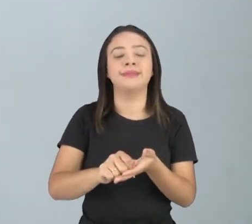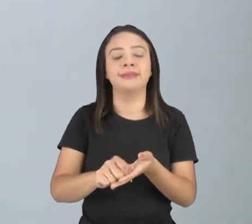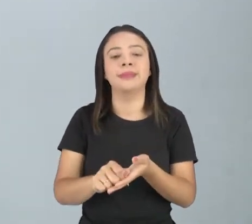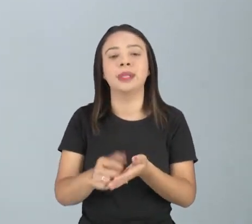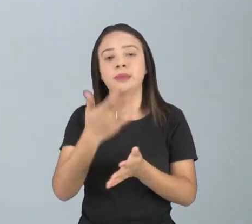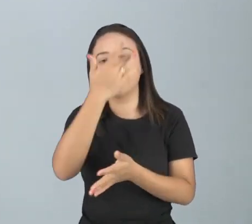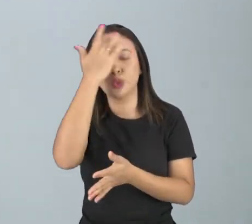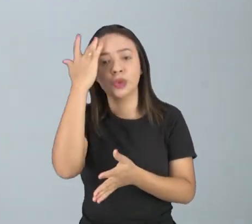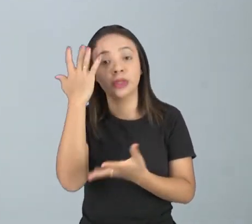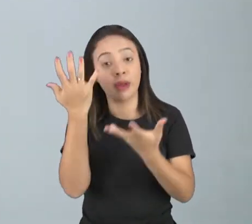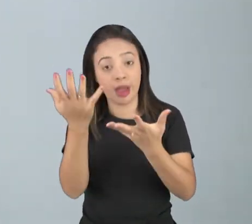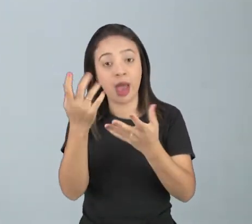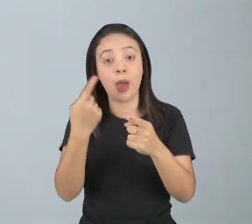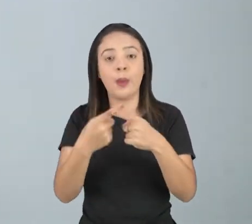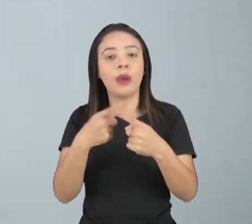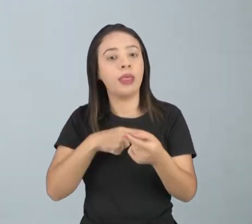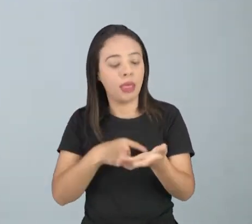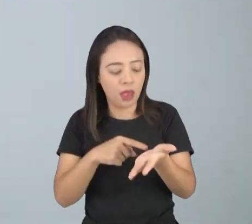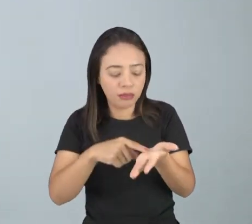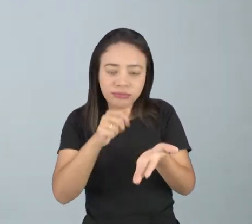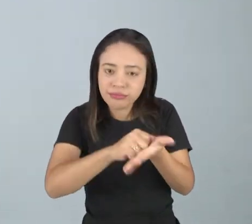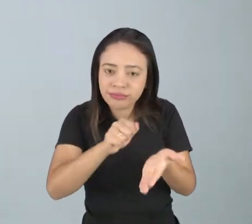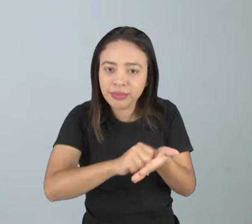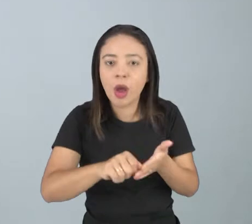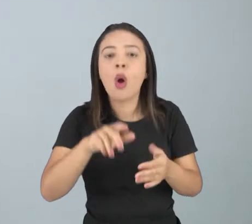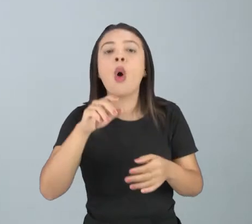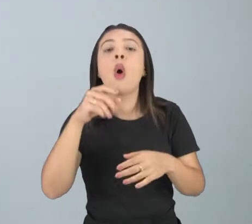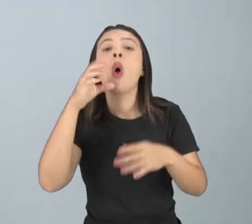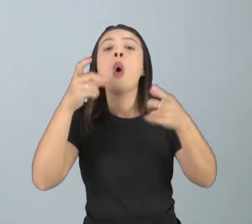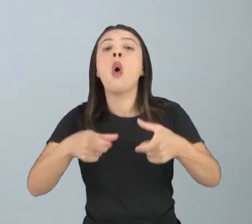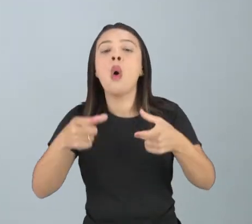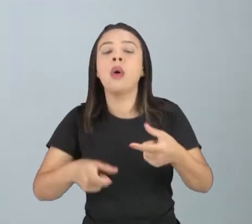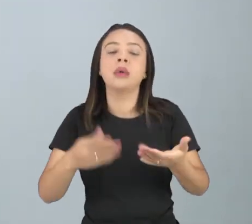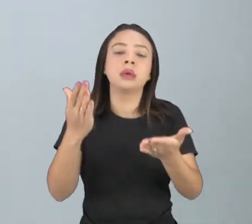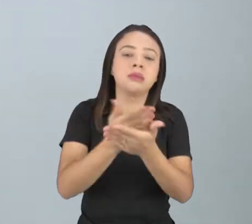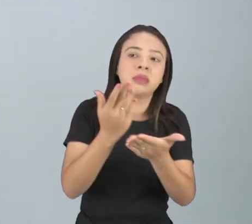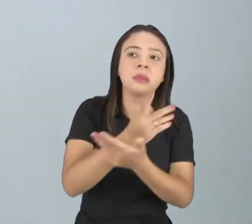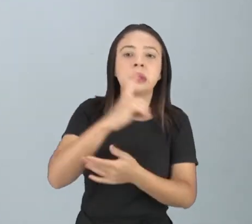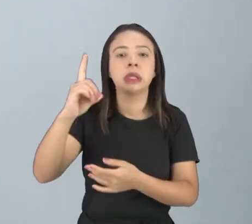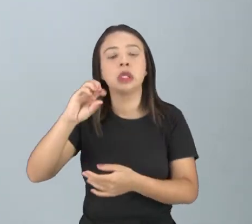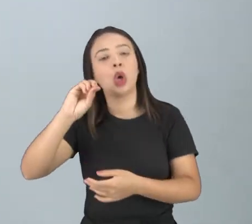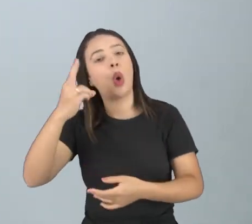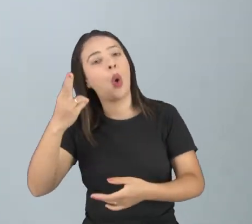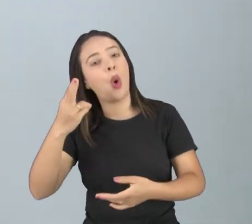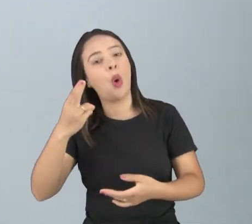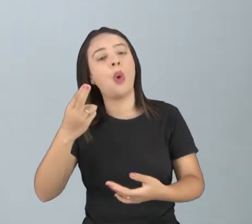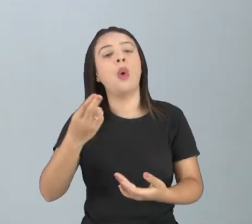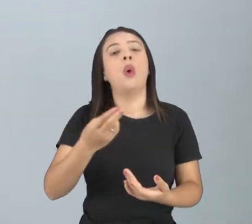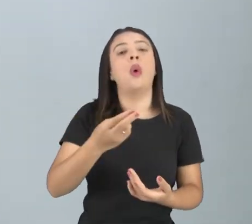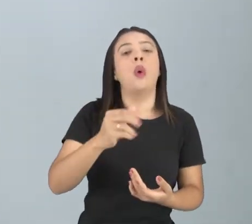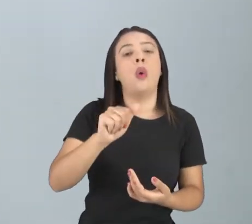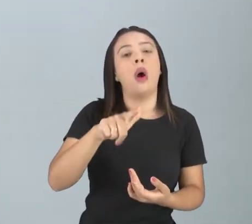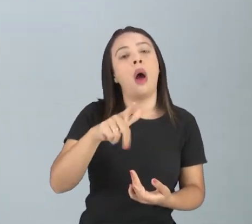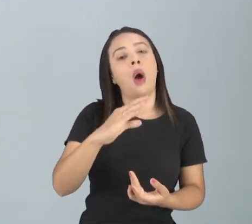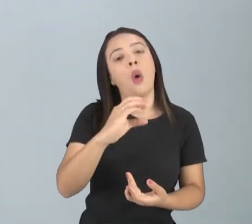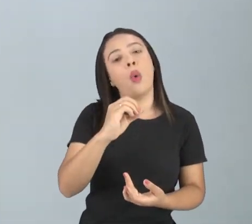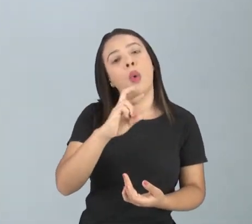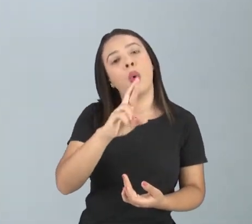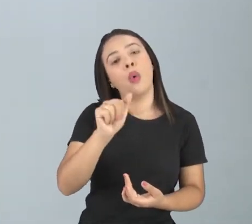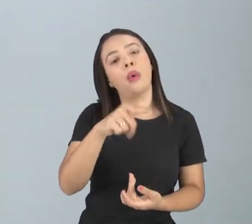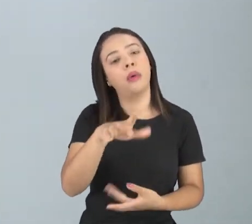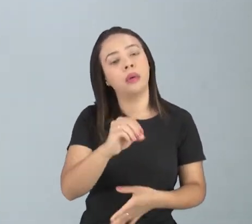escrito, seja ela que esteja escrito na Bíblia, na Torá, no Alcorão, né? E aí eles estão vivenciando a